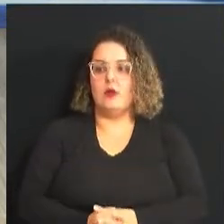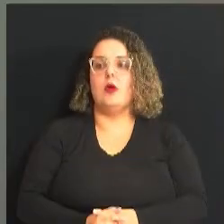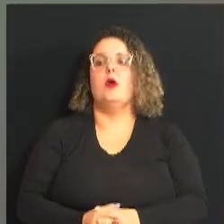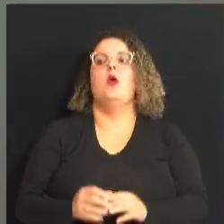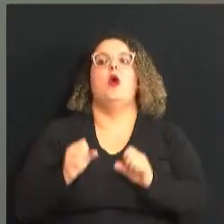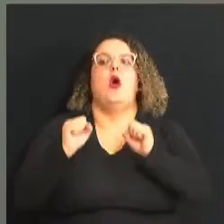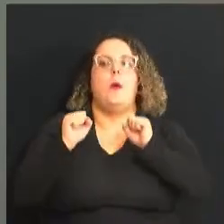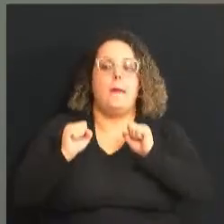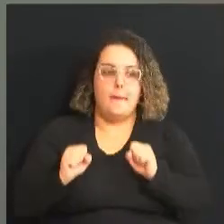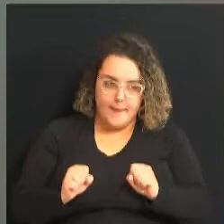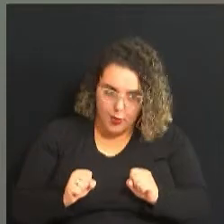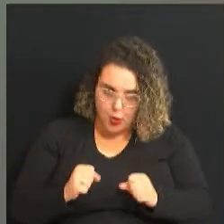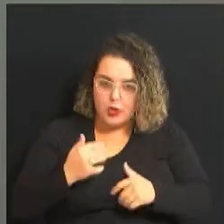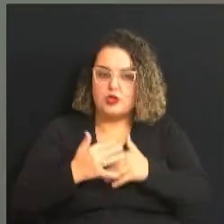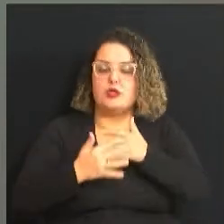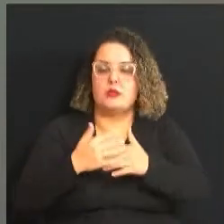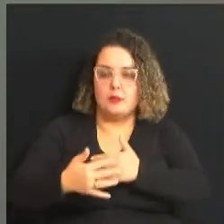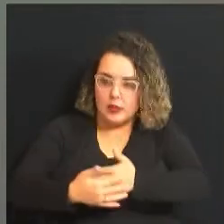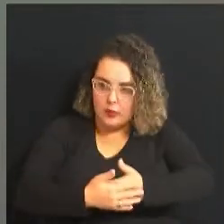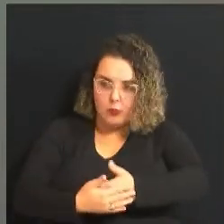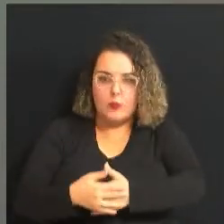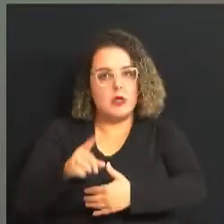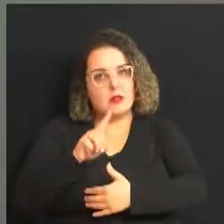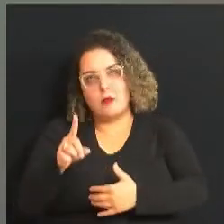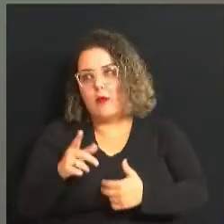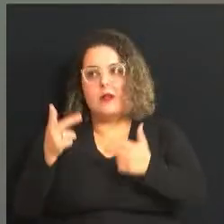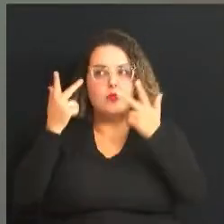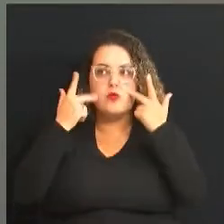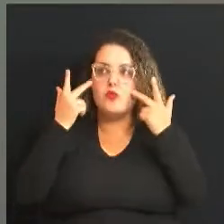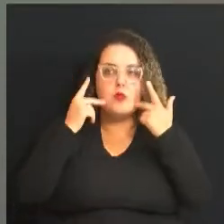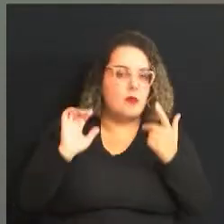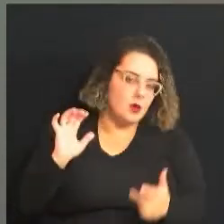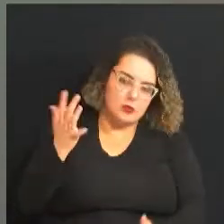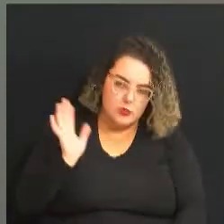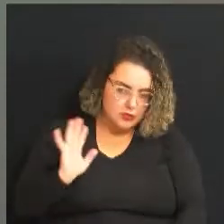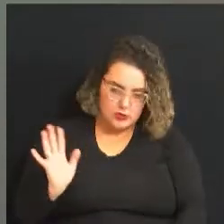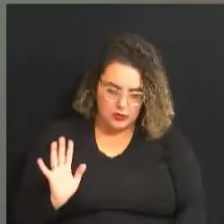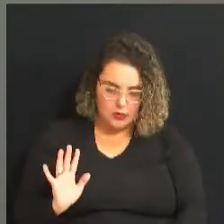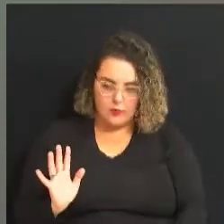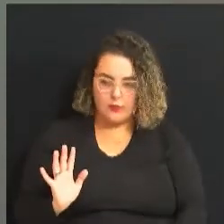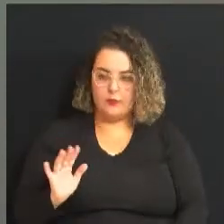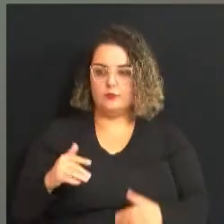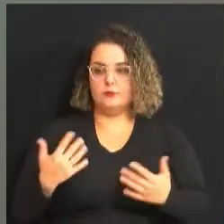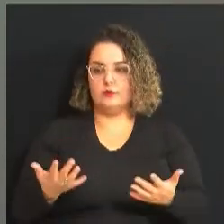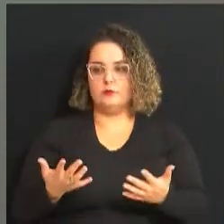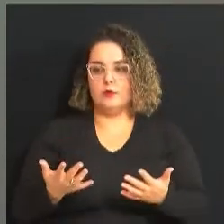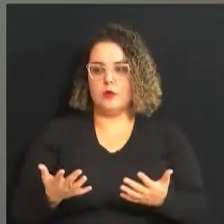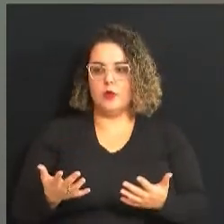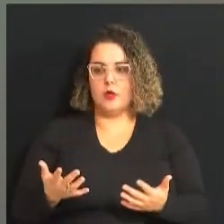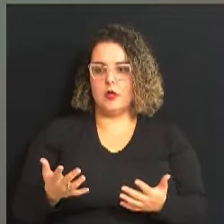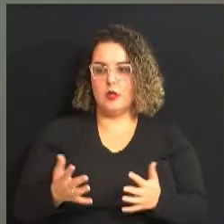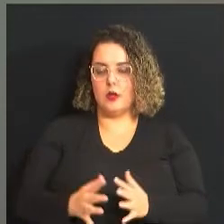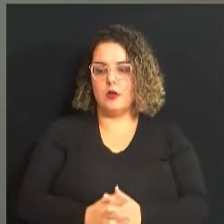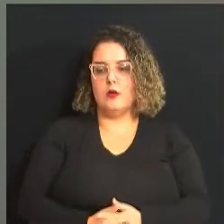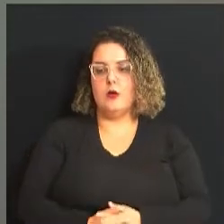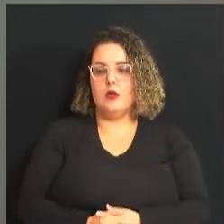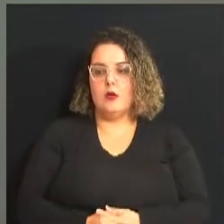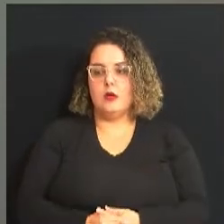Pode comprometer, mas não é tão comum assim disso acontecer. A gente, por